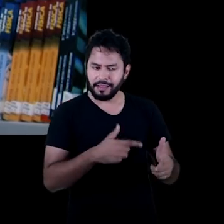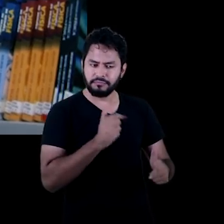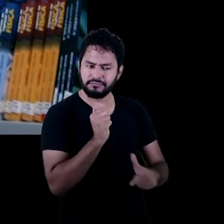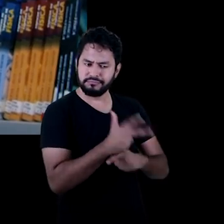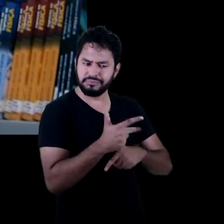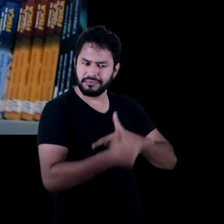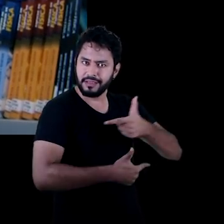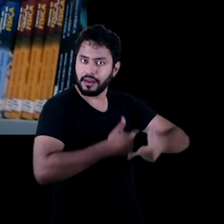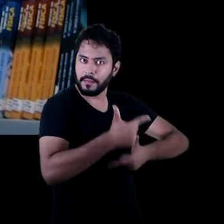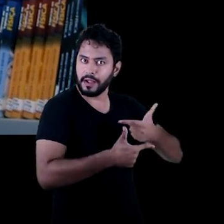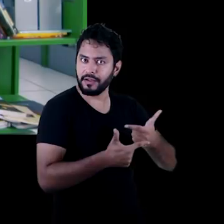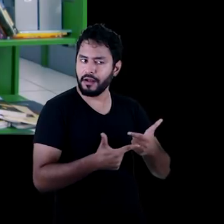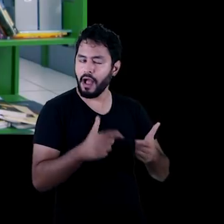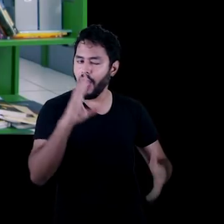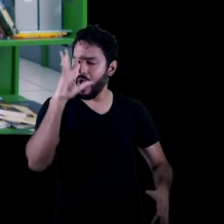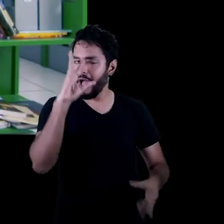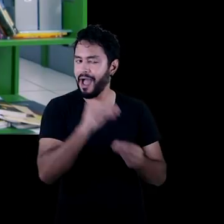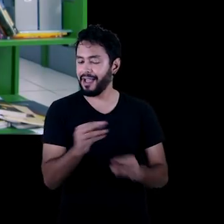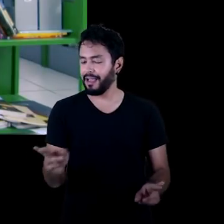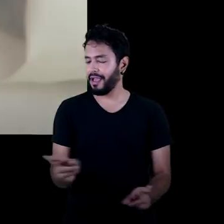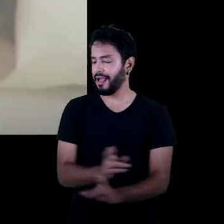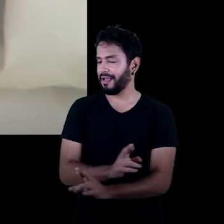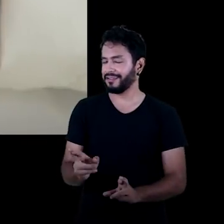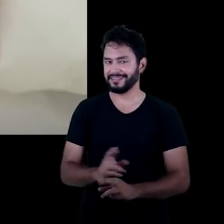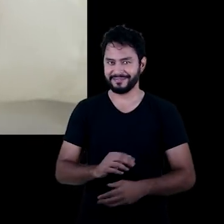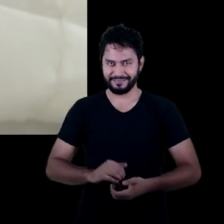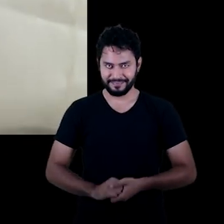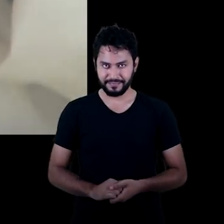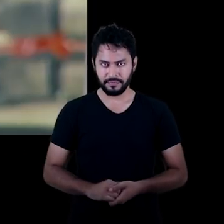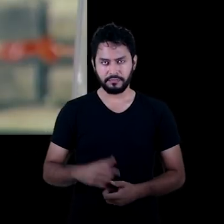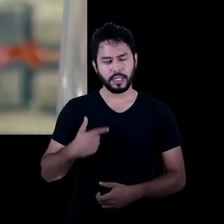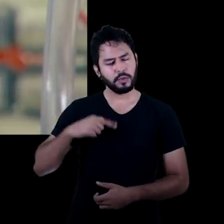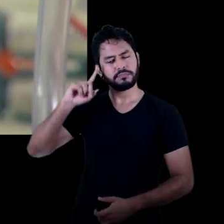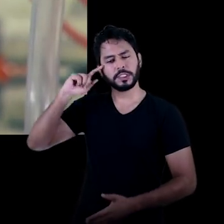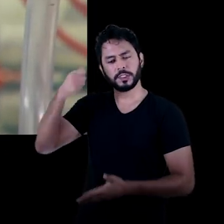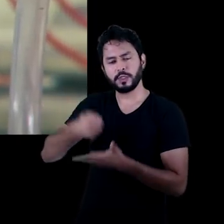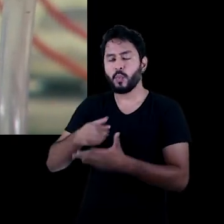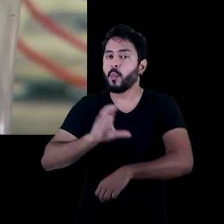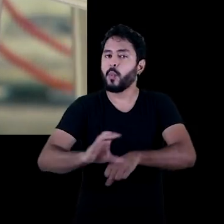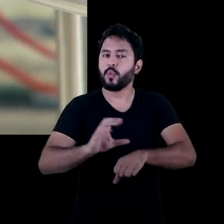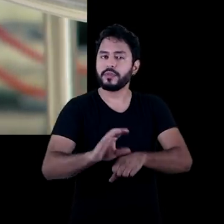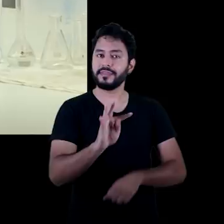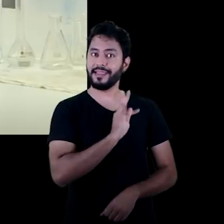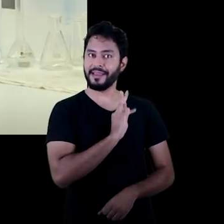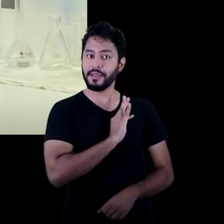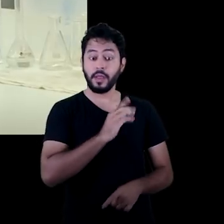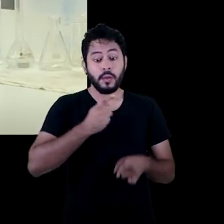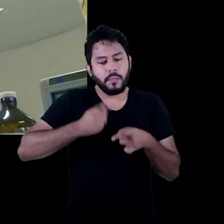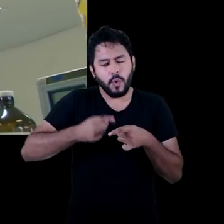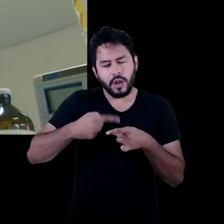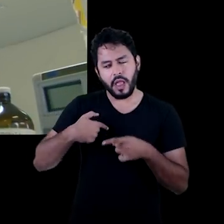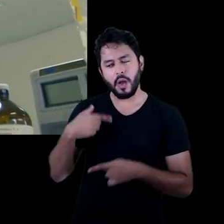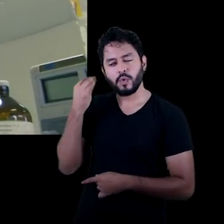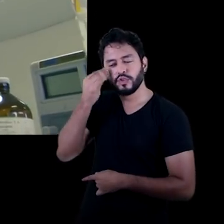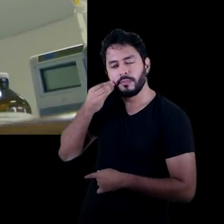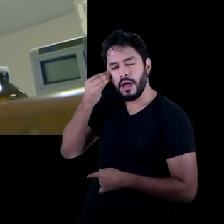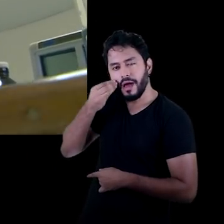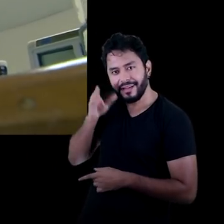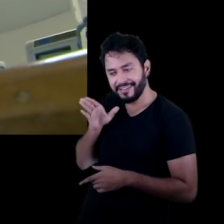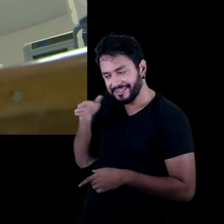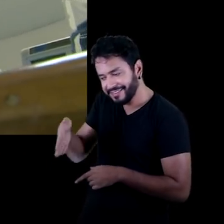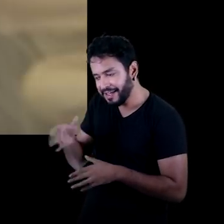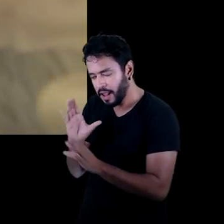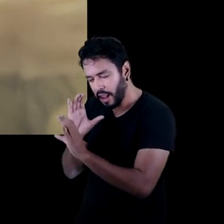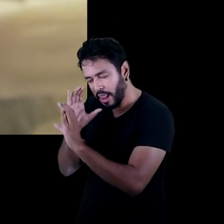uma facilidade na inserção no mercado de trabalho. Eu decidi fazer o curso técnico porque eu pude ter um contato a mais com o